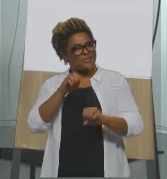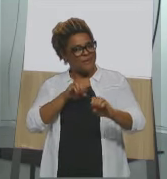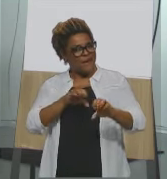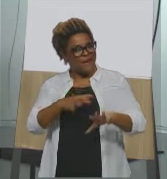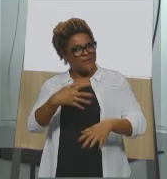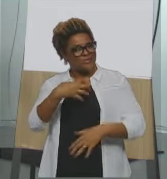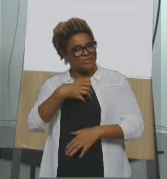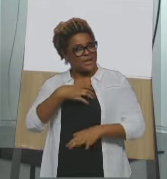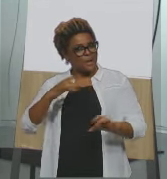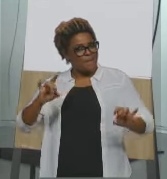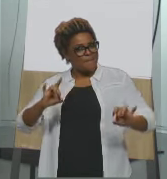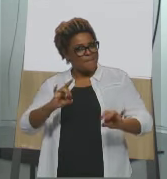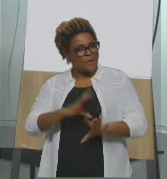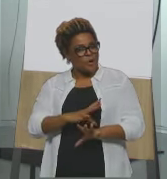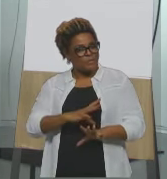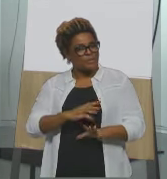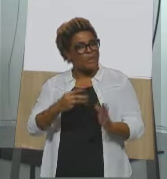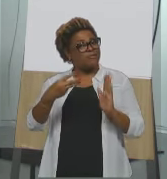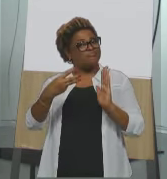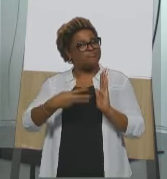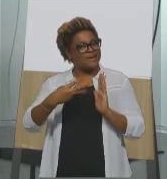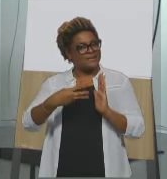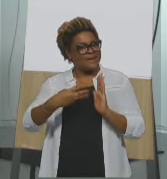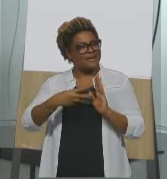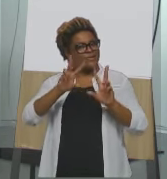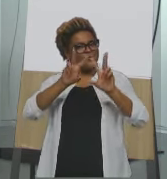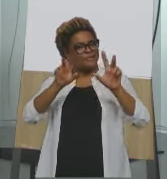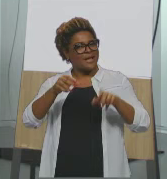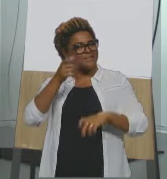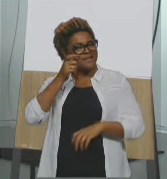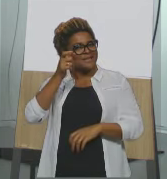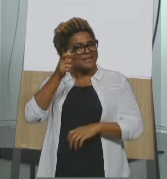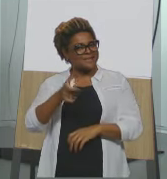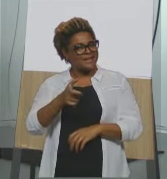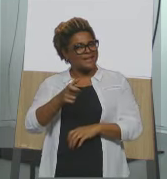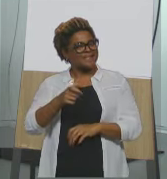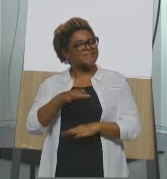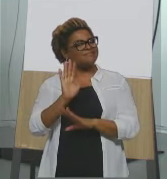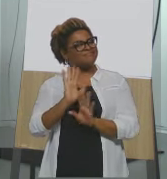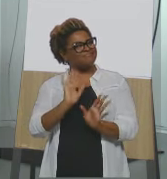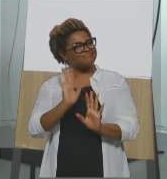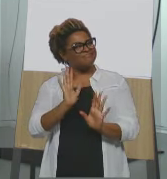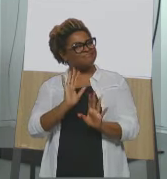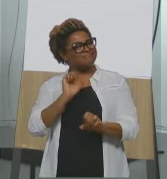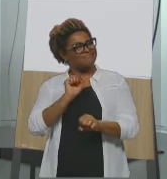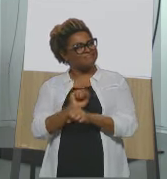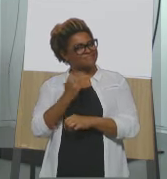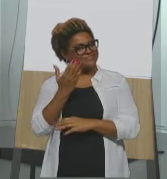para o PET 3 com assuntos muito interessantes. Então fique ligado e eu te aguardo.